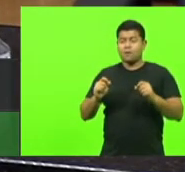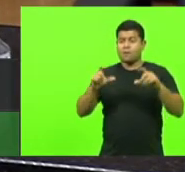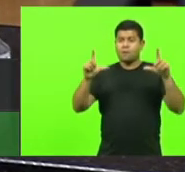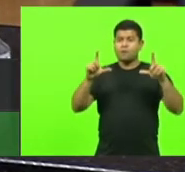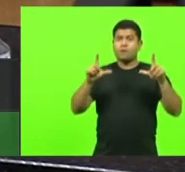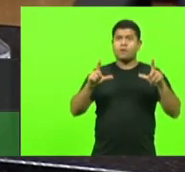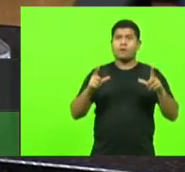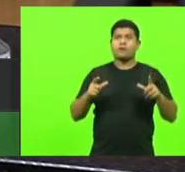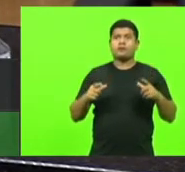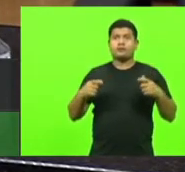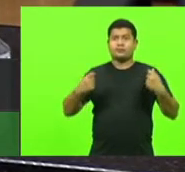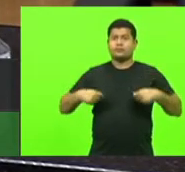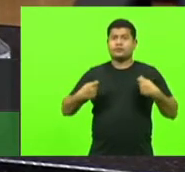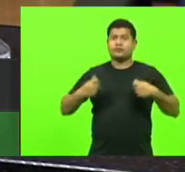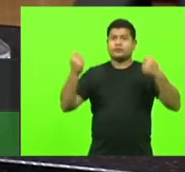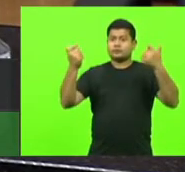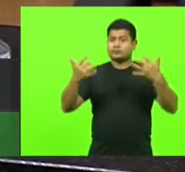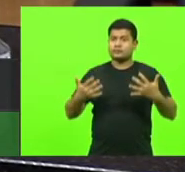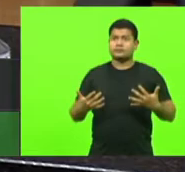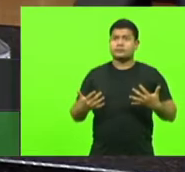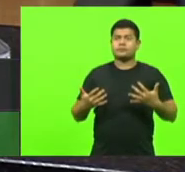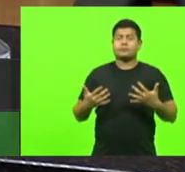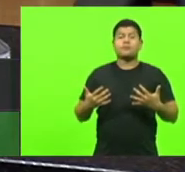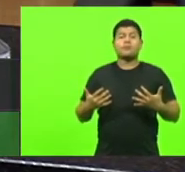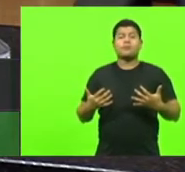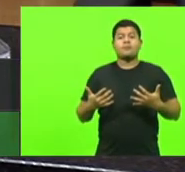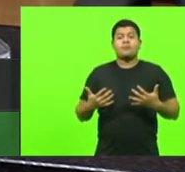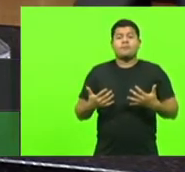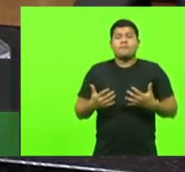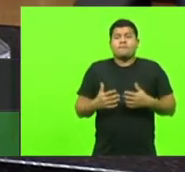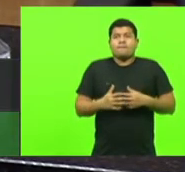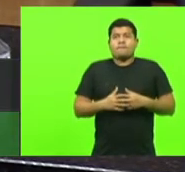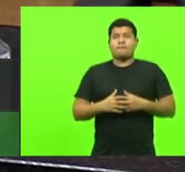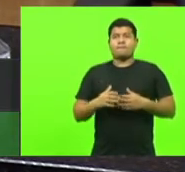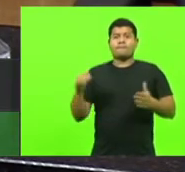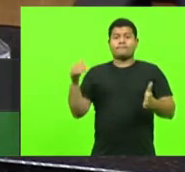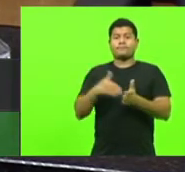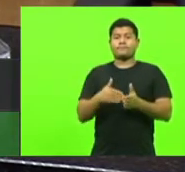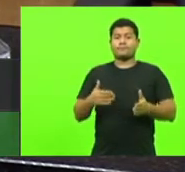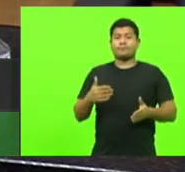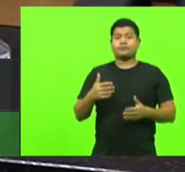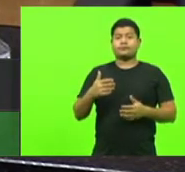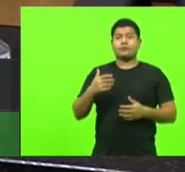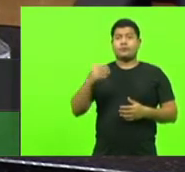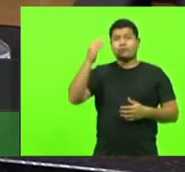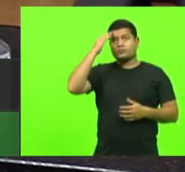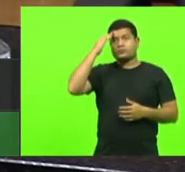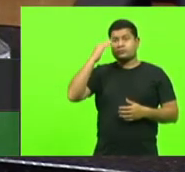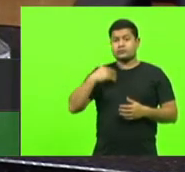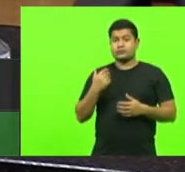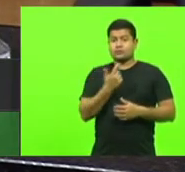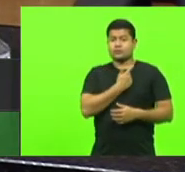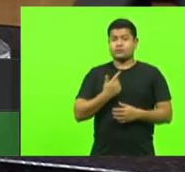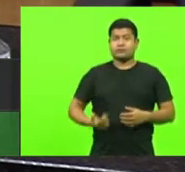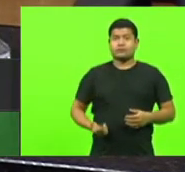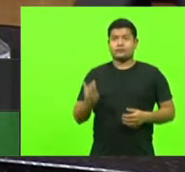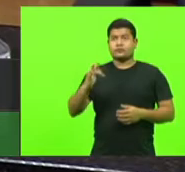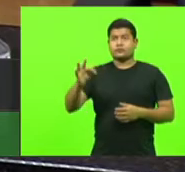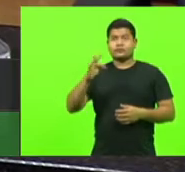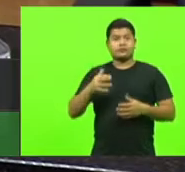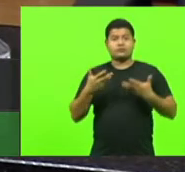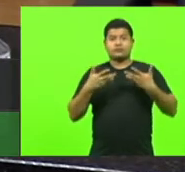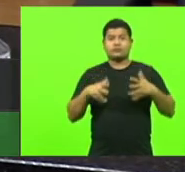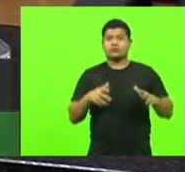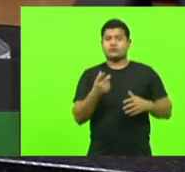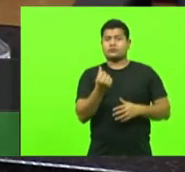que carece aqui uma explicação maior, porque até onde nós sabíamos, o governo federal não queria aceitar o dinheiro de